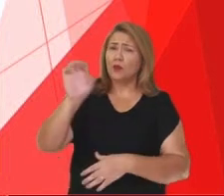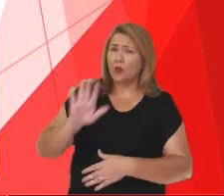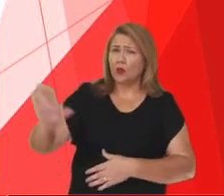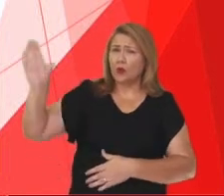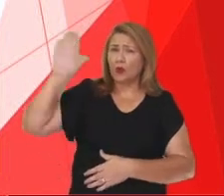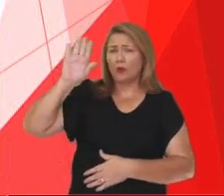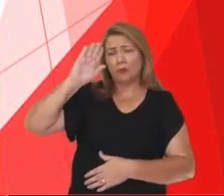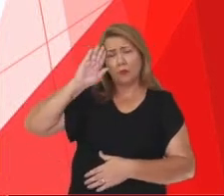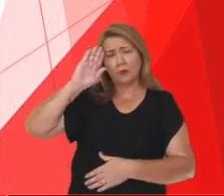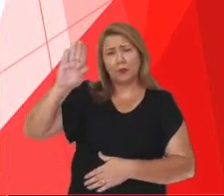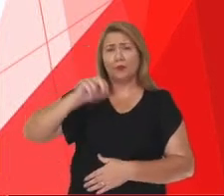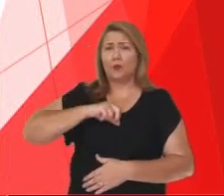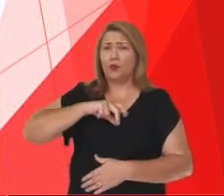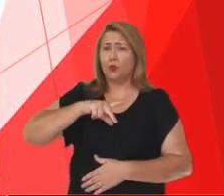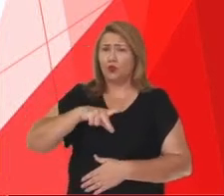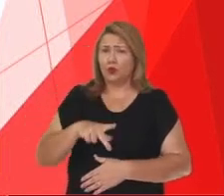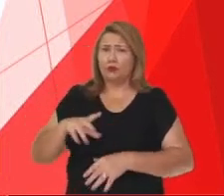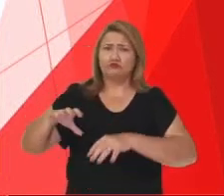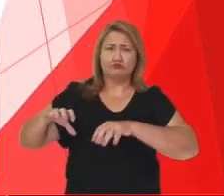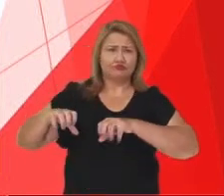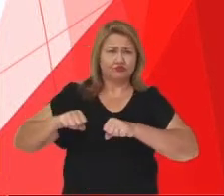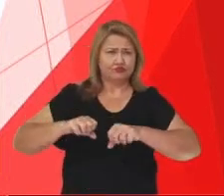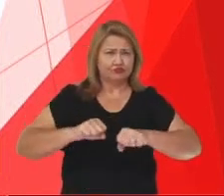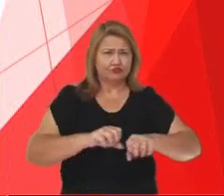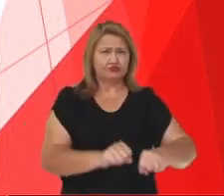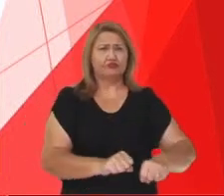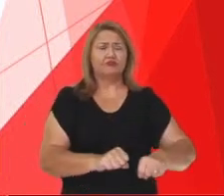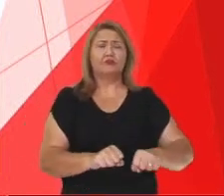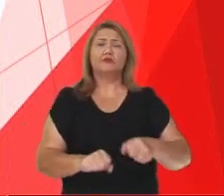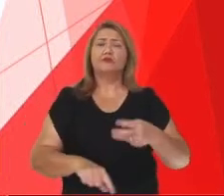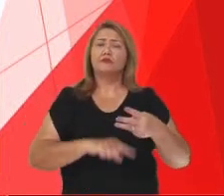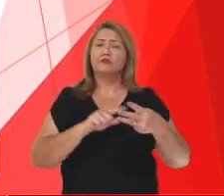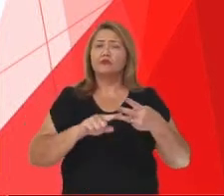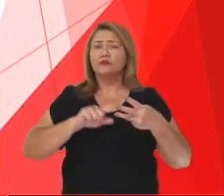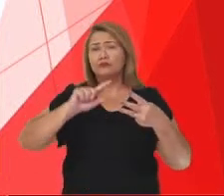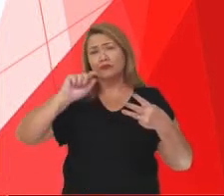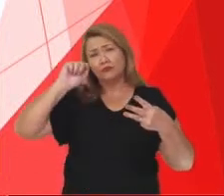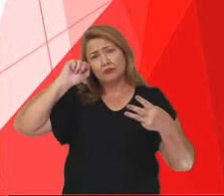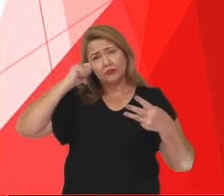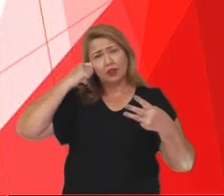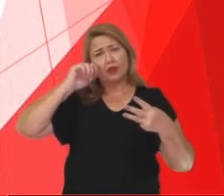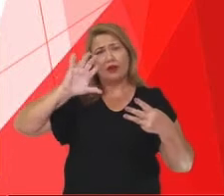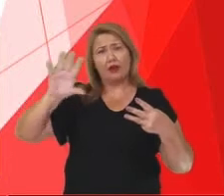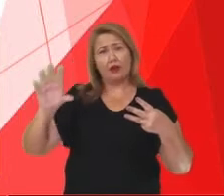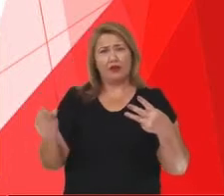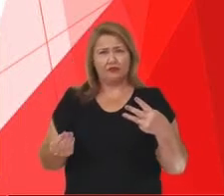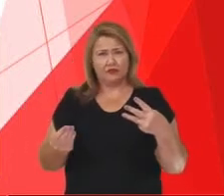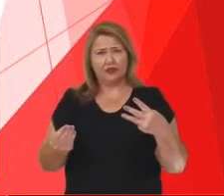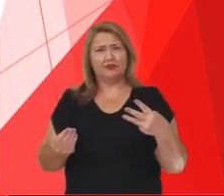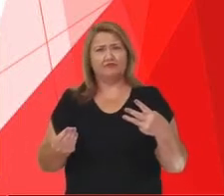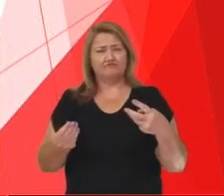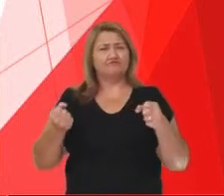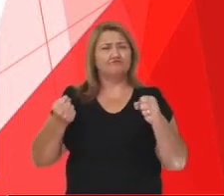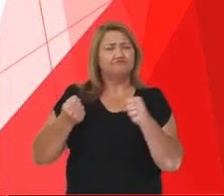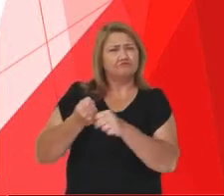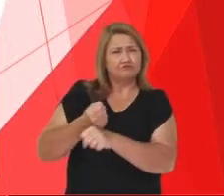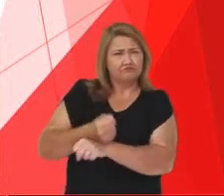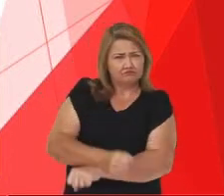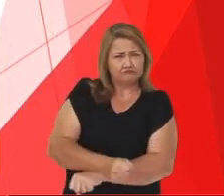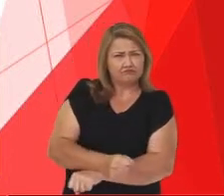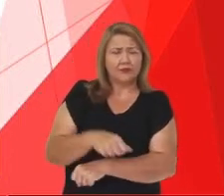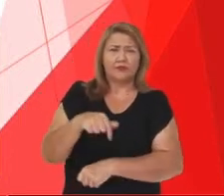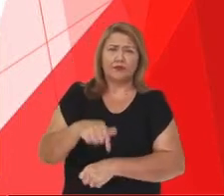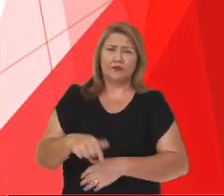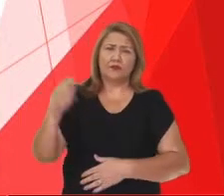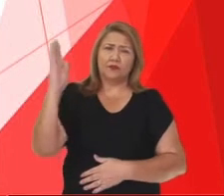os portugueses, que foram os nossos colonizadores, e os homens negros, vindos da África, escravizados aqui